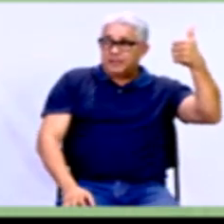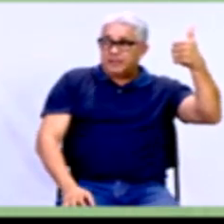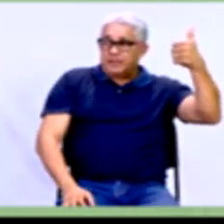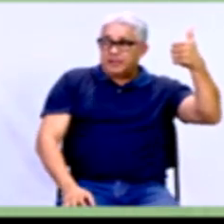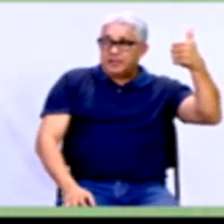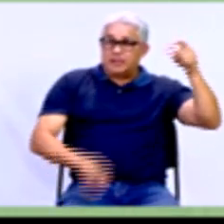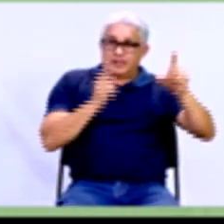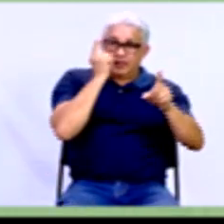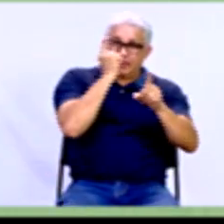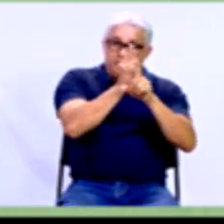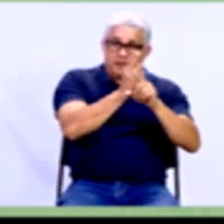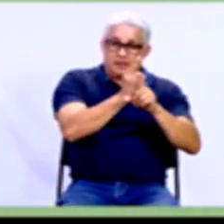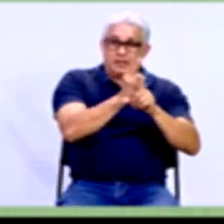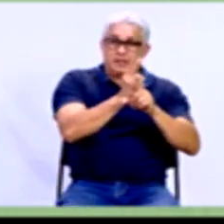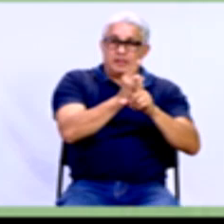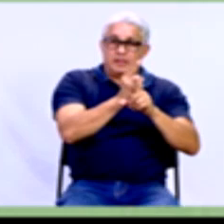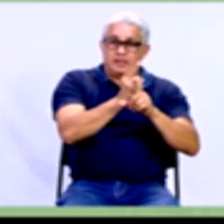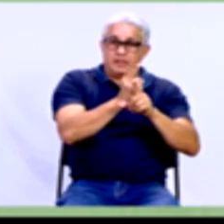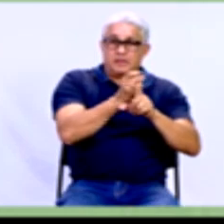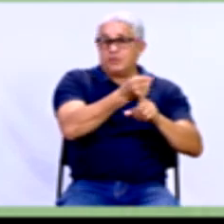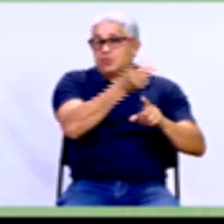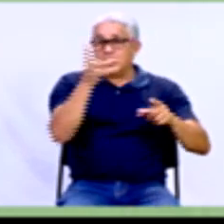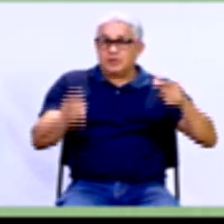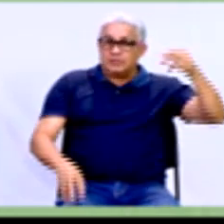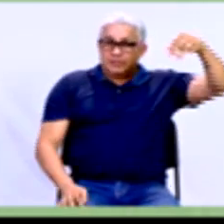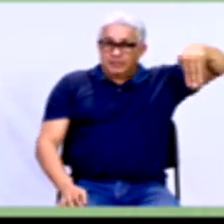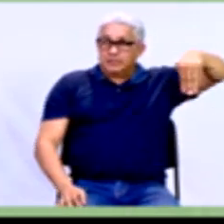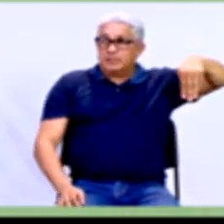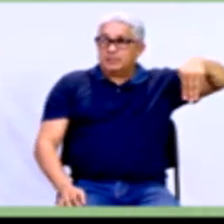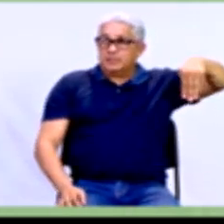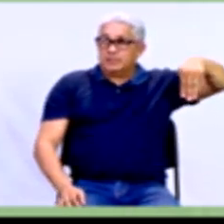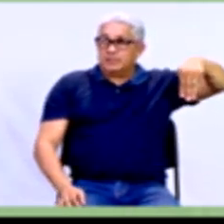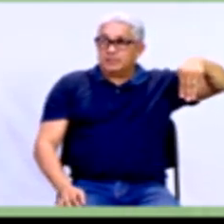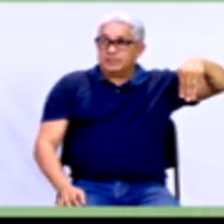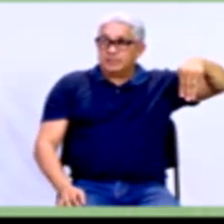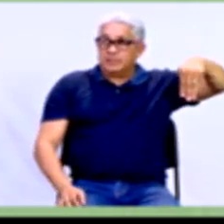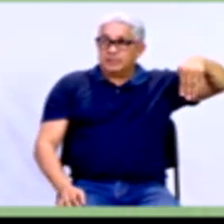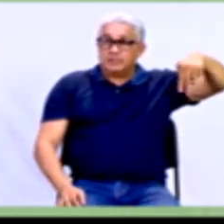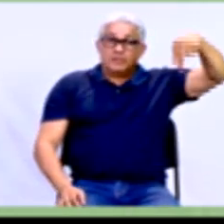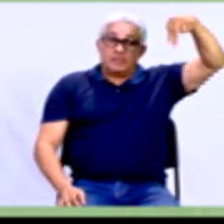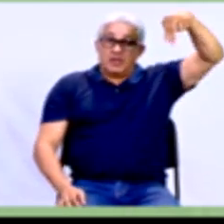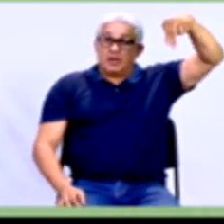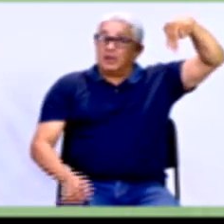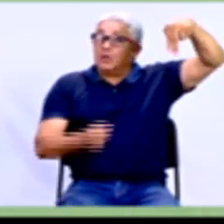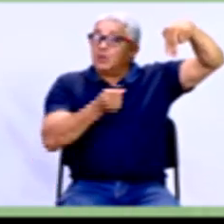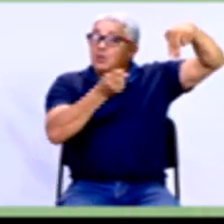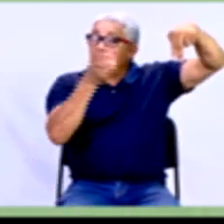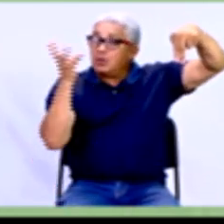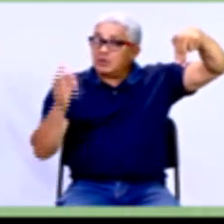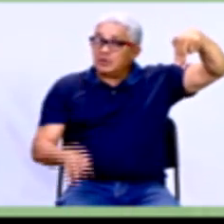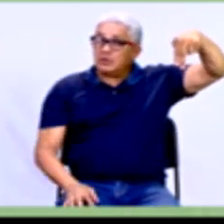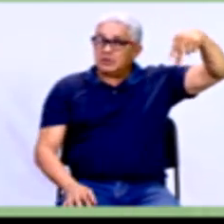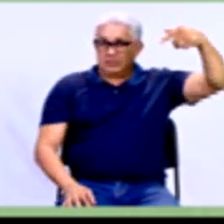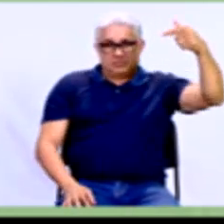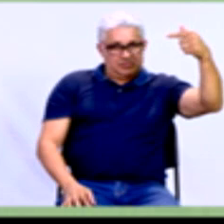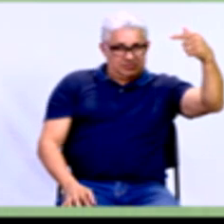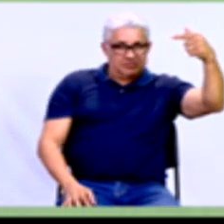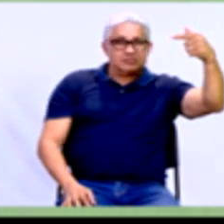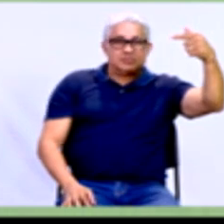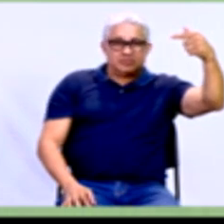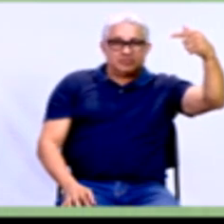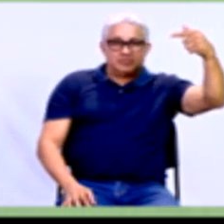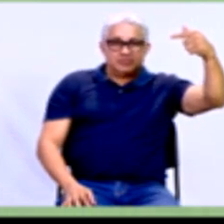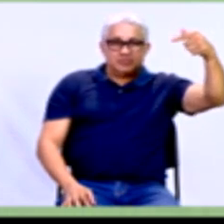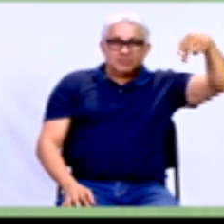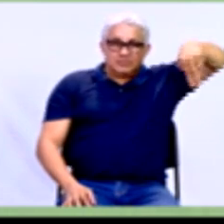gente encontrar o valor de M. Aqui está o valor de N. Qual que é o nosso N? 7. Foi a primeira coisa que eu falei